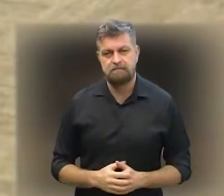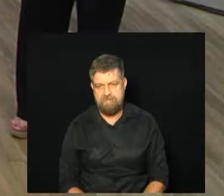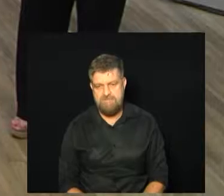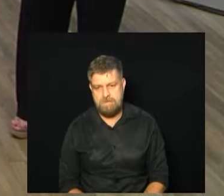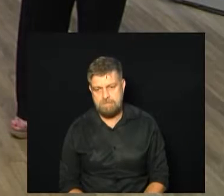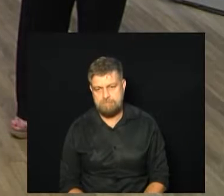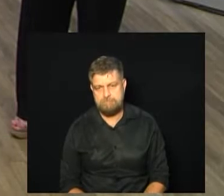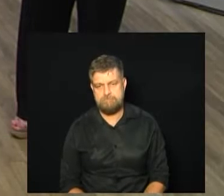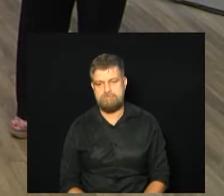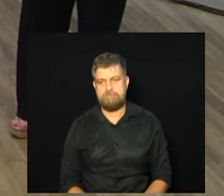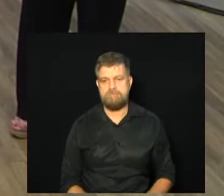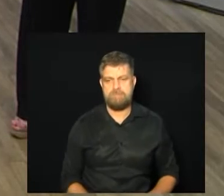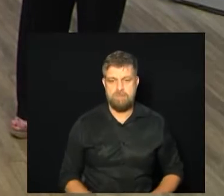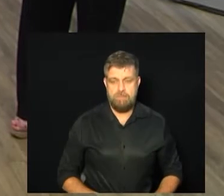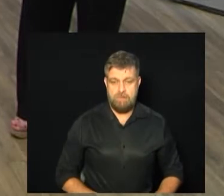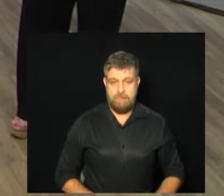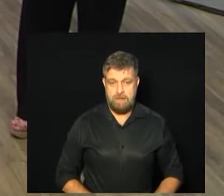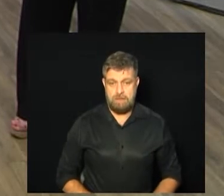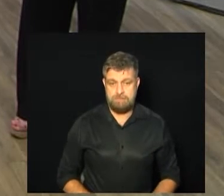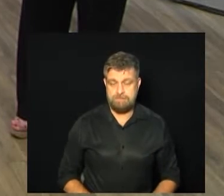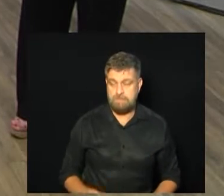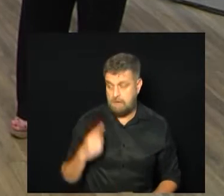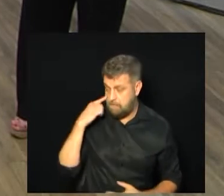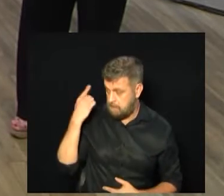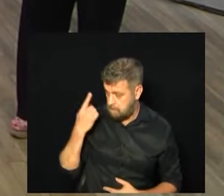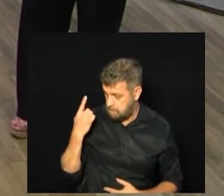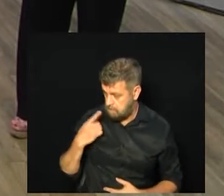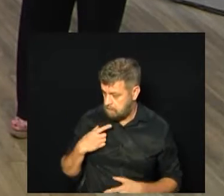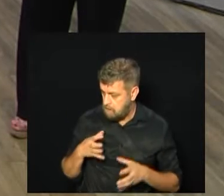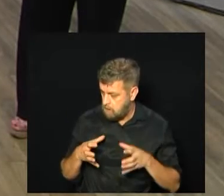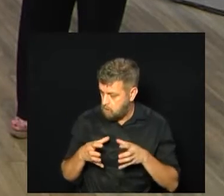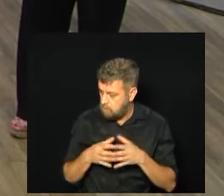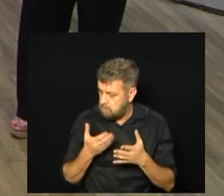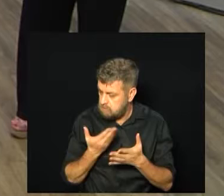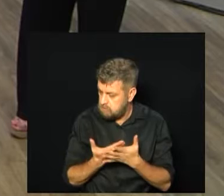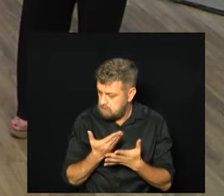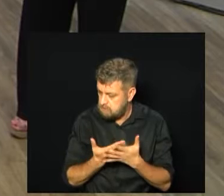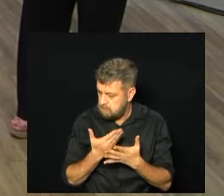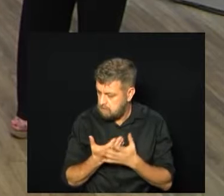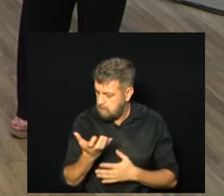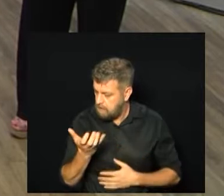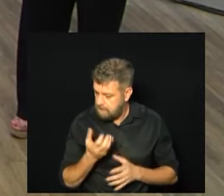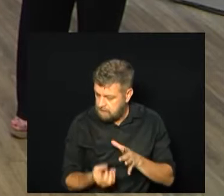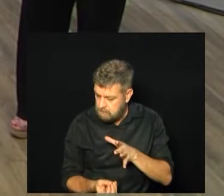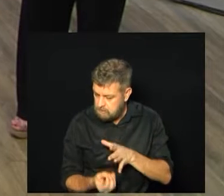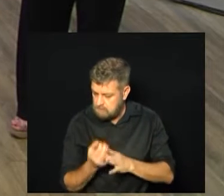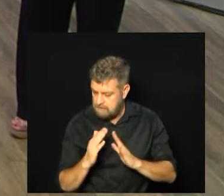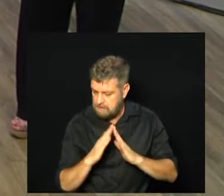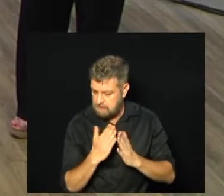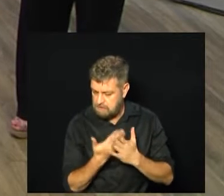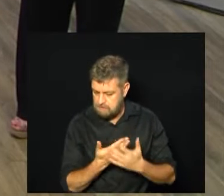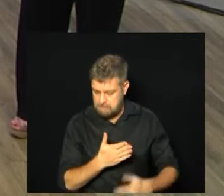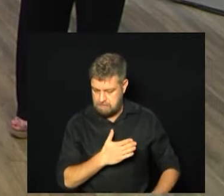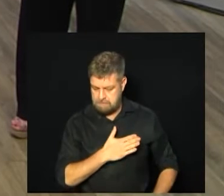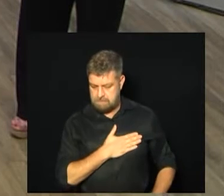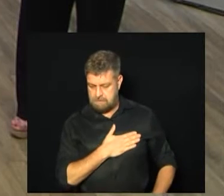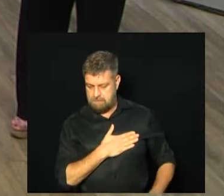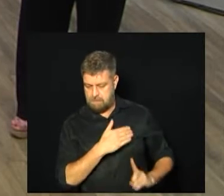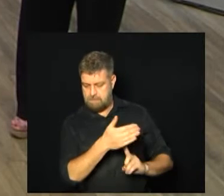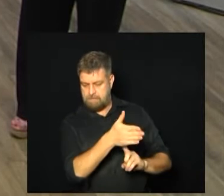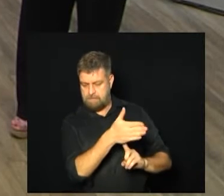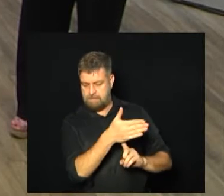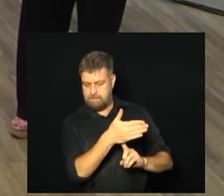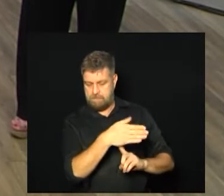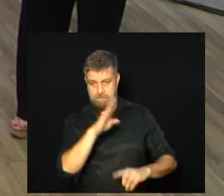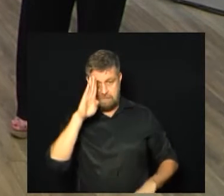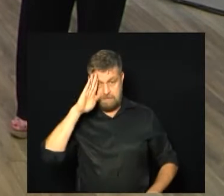esse resultado. Abreu, além dessa comissão especial de estudos que quer a implantação da escola cívico-militar em Campinas,